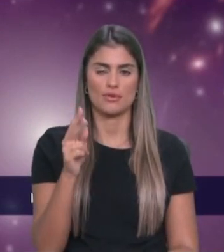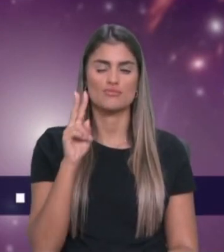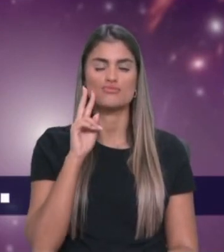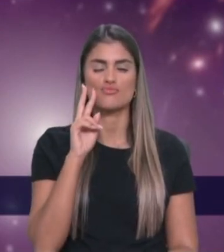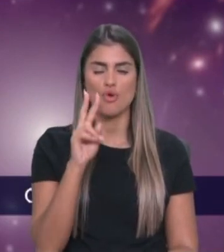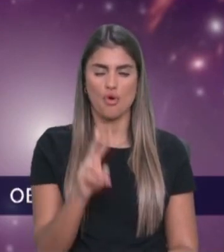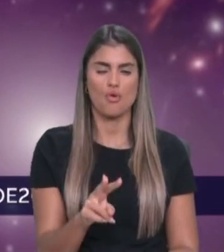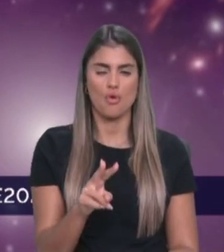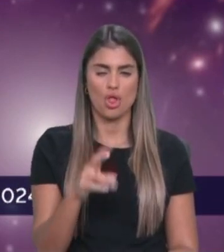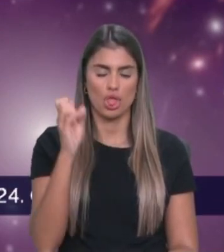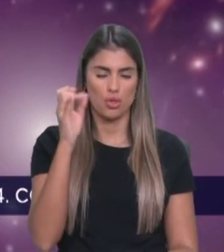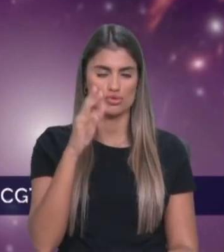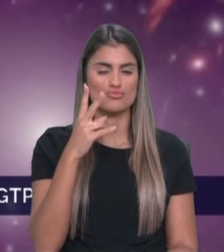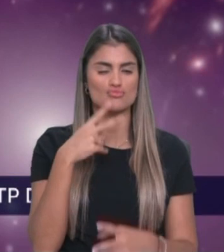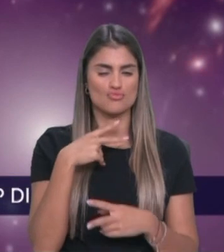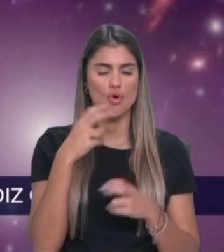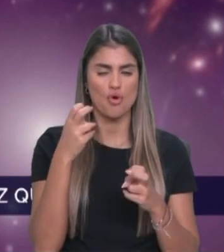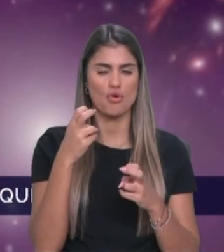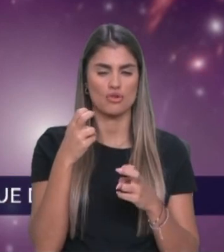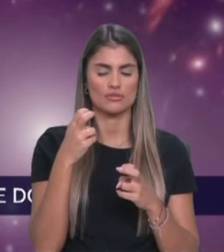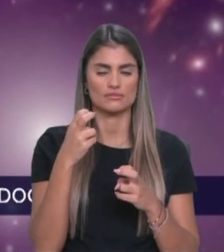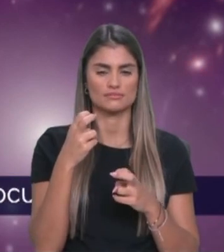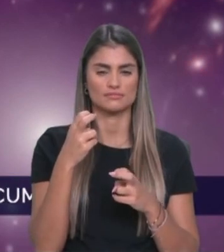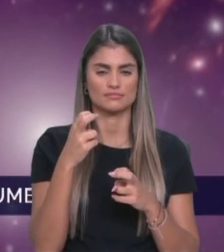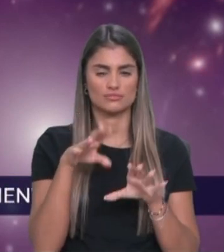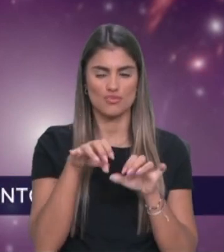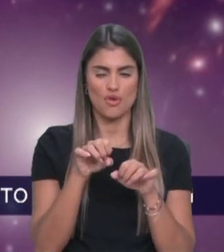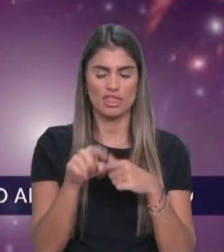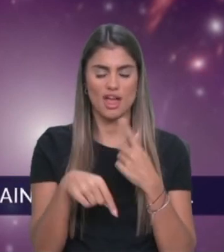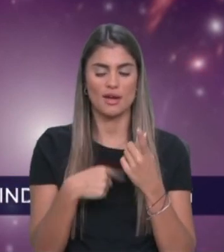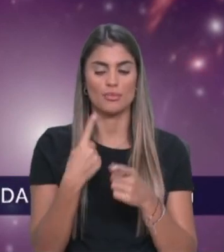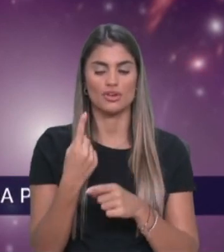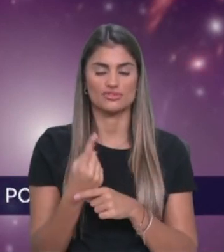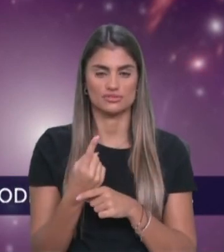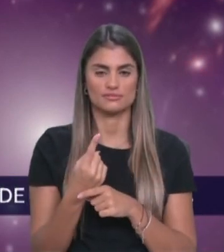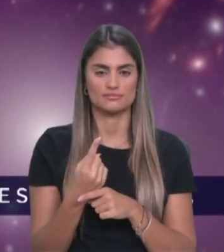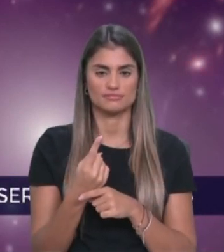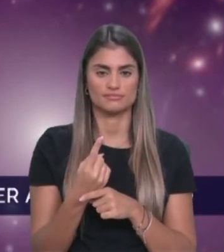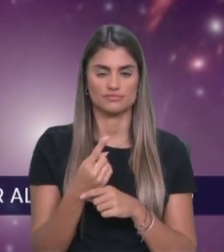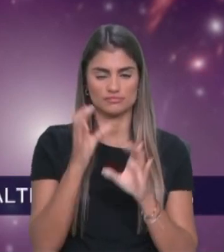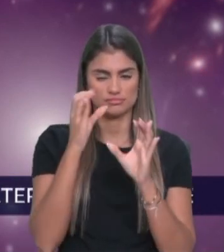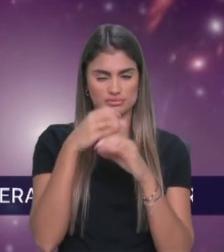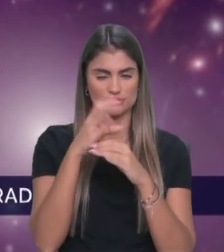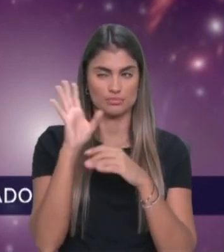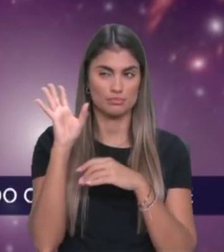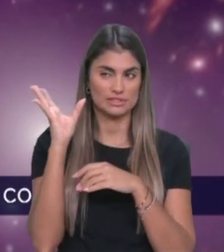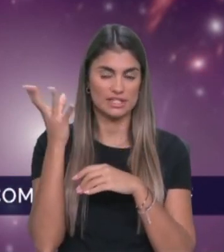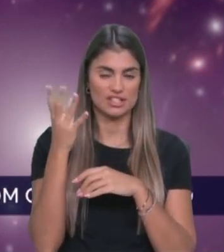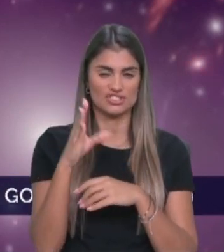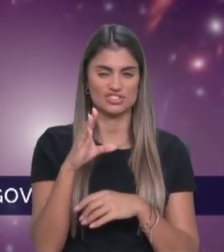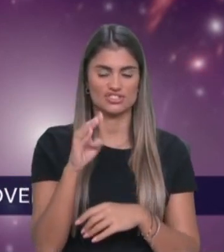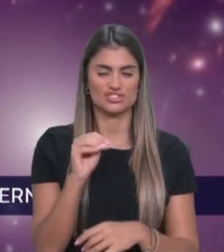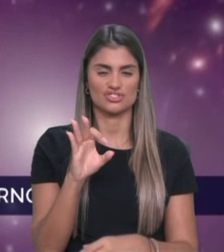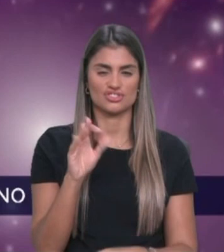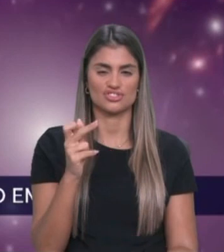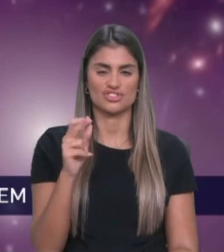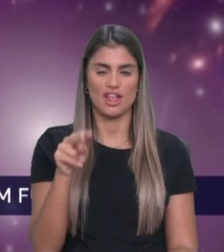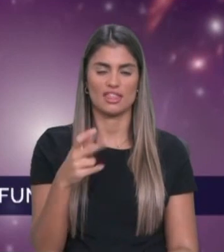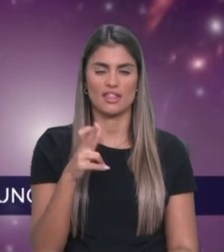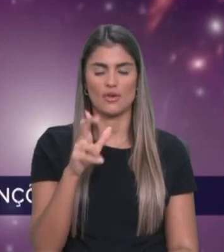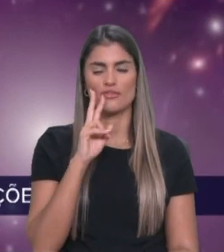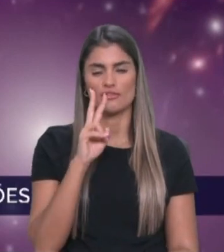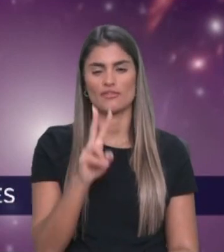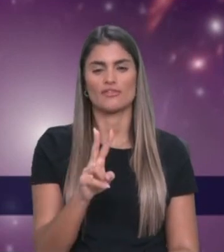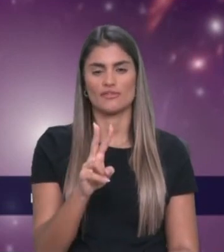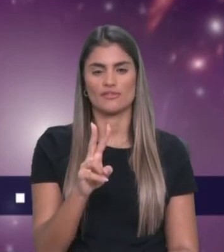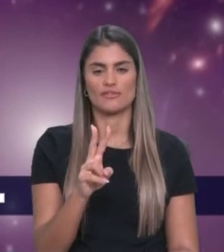luz, conseguiu identificar aquela galáxia. E depois apareceu o telescópio espacial Chandra, que olha para o universo